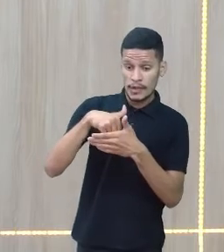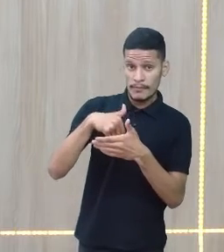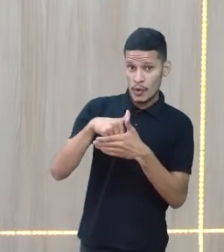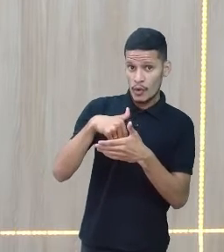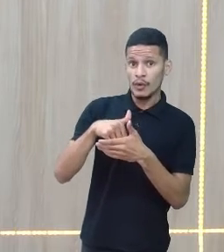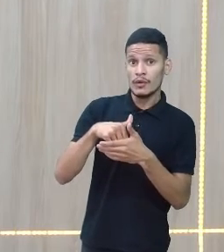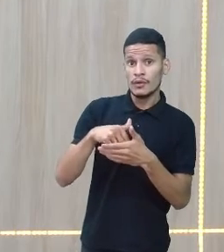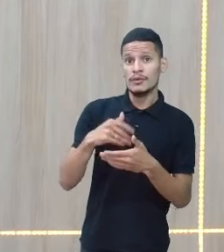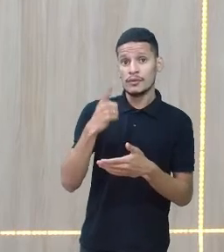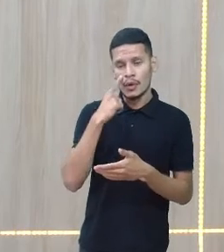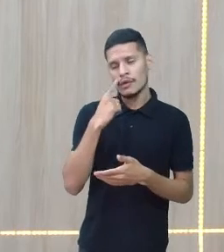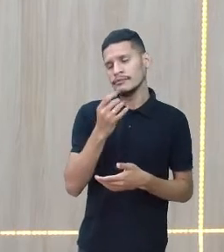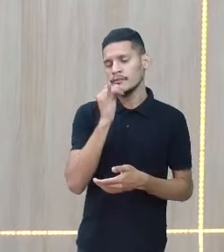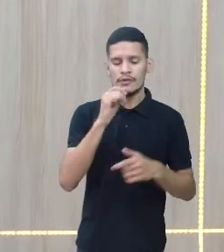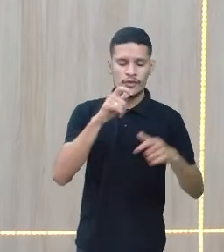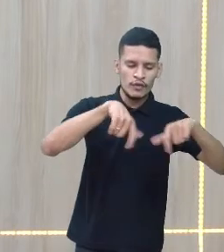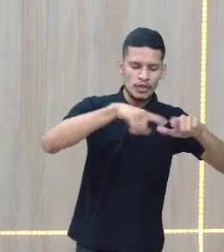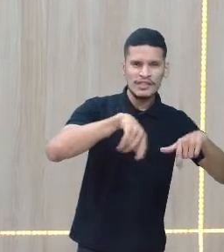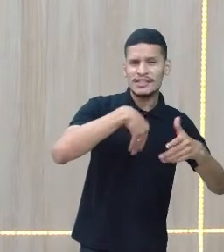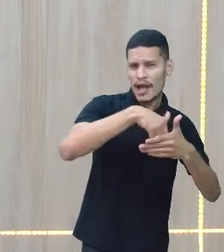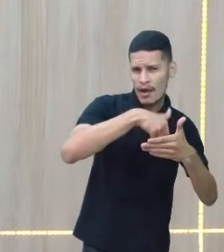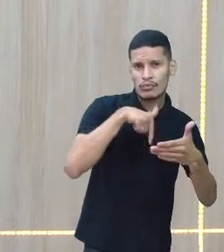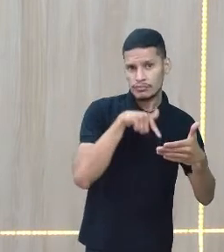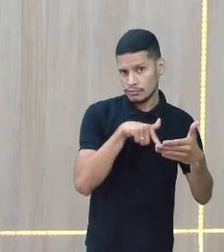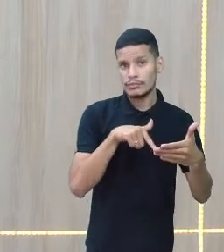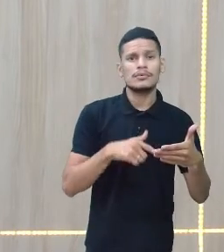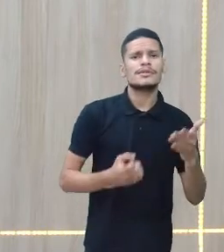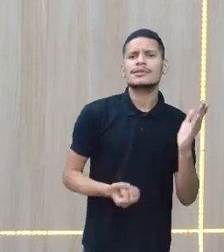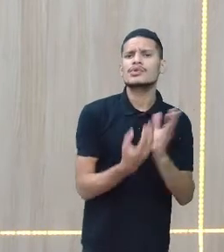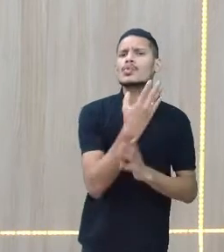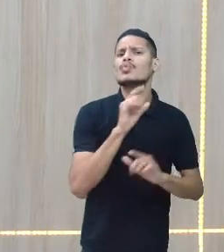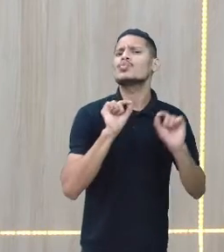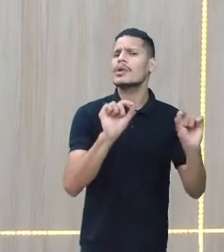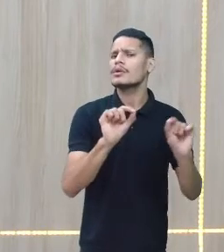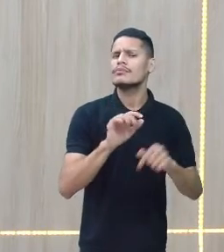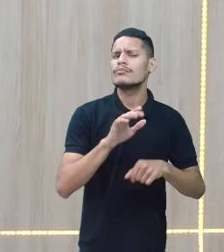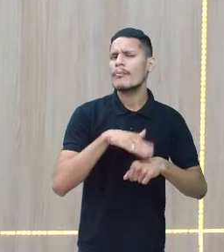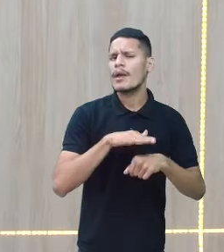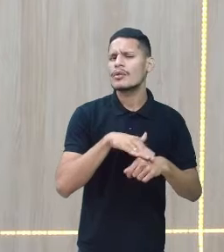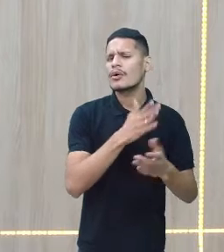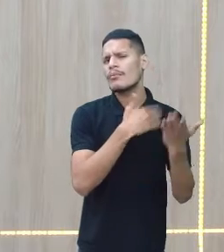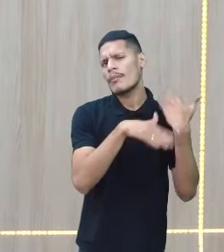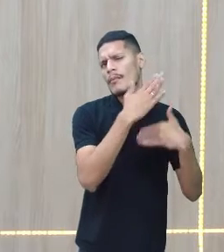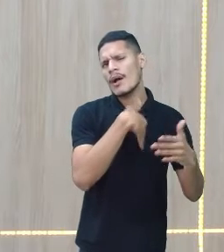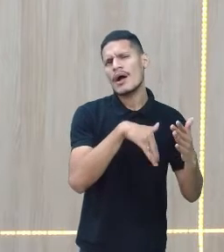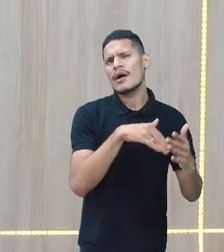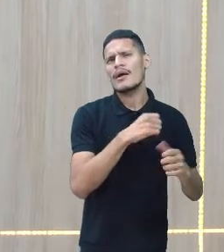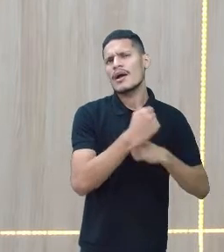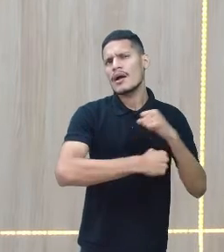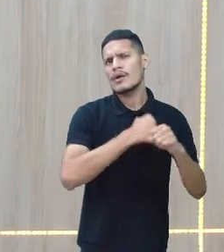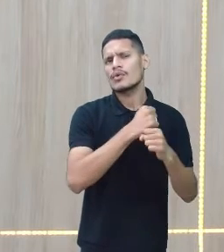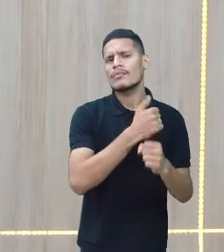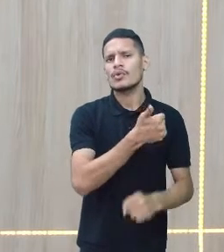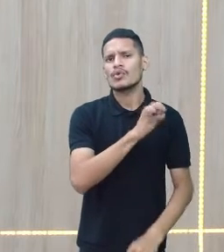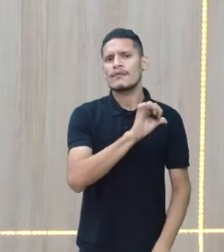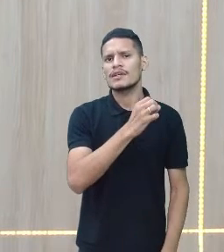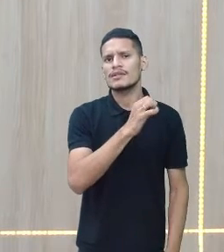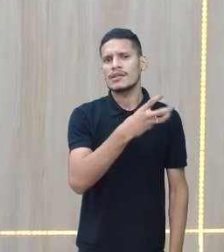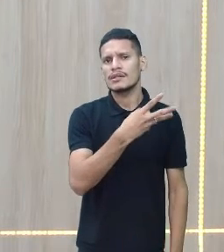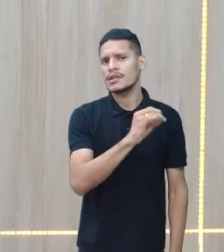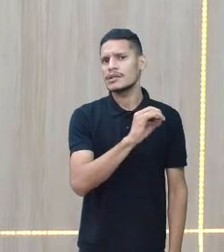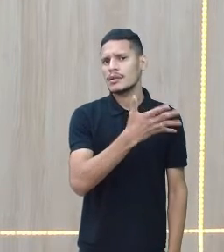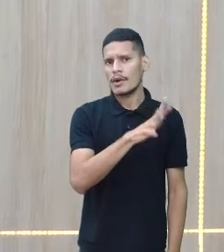futebol, o futsal, vamos assim dizer, ele surge lá pela década de 30, né?